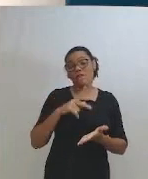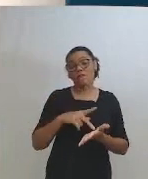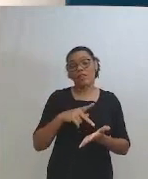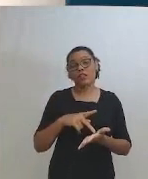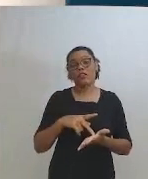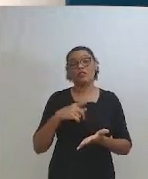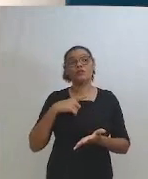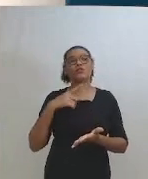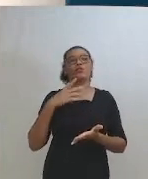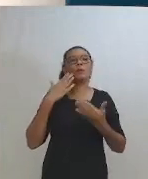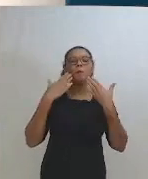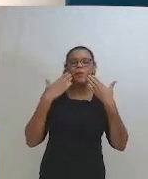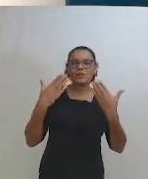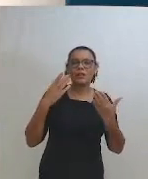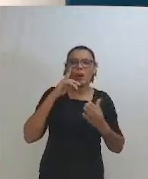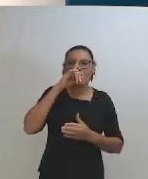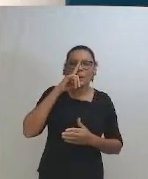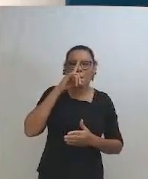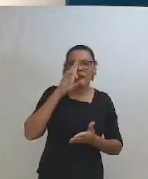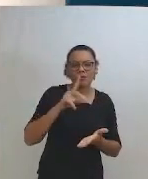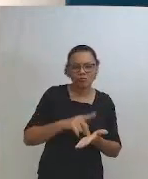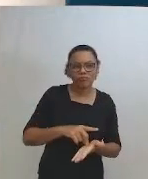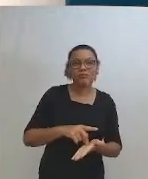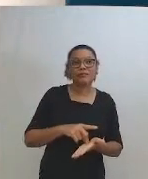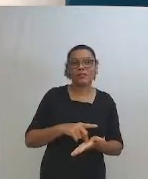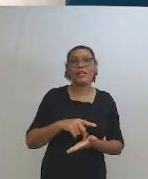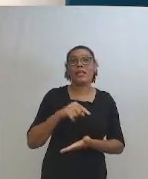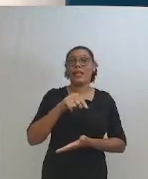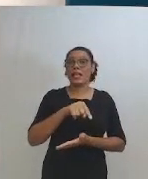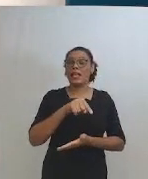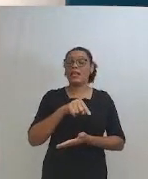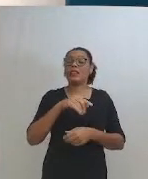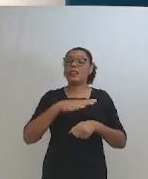perigo real, neste tempo todo em que,